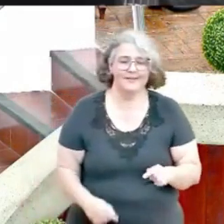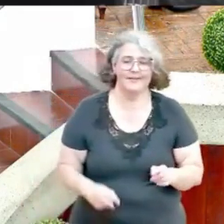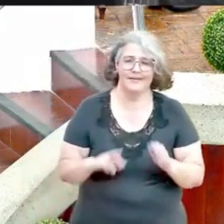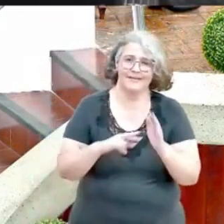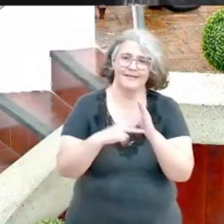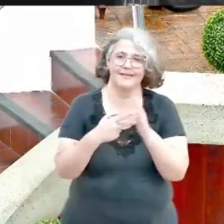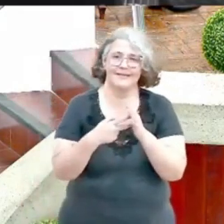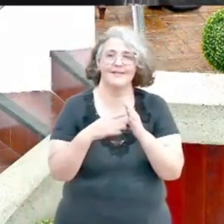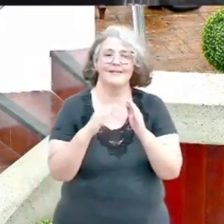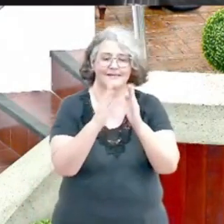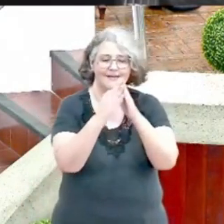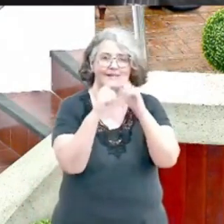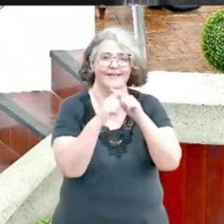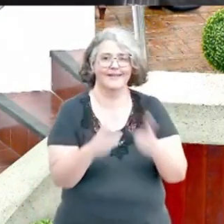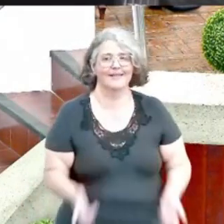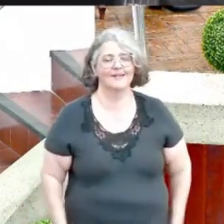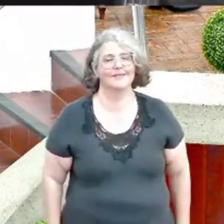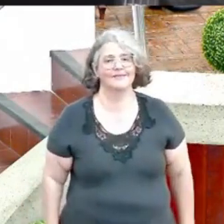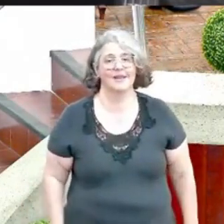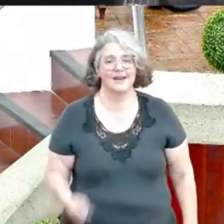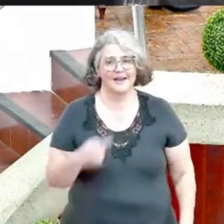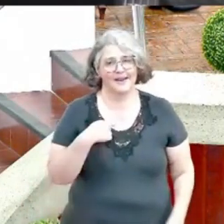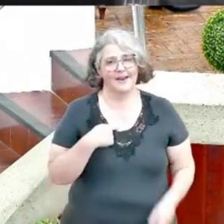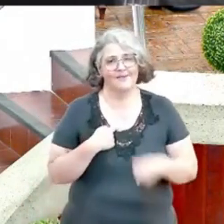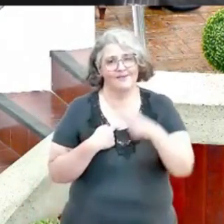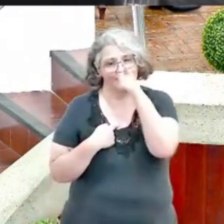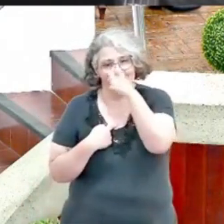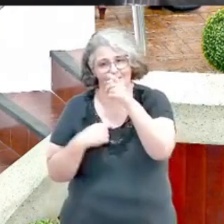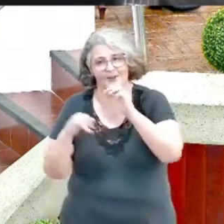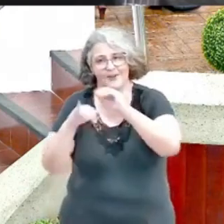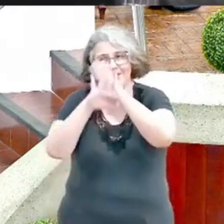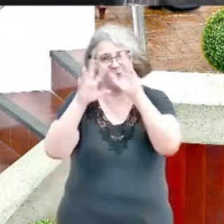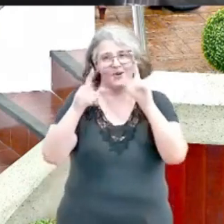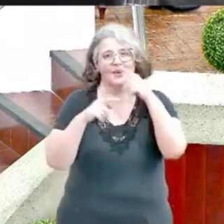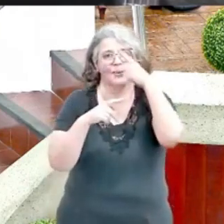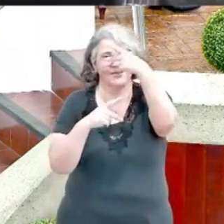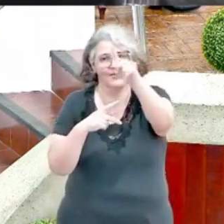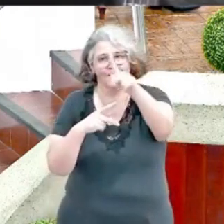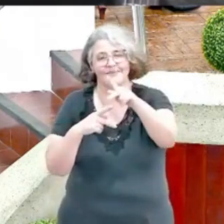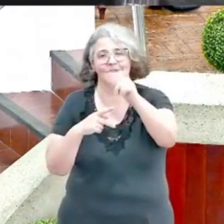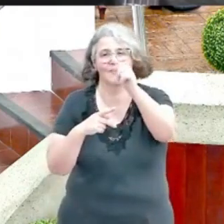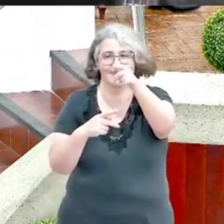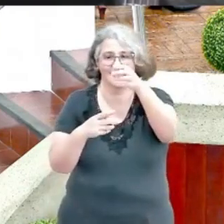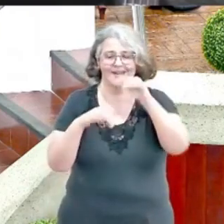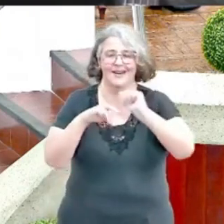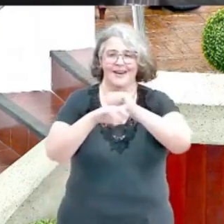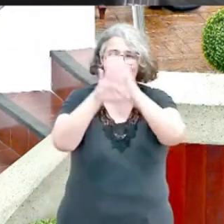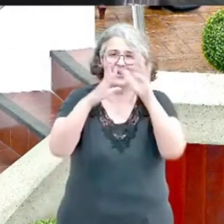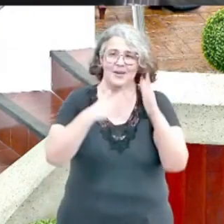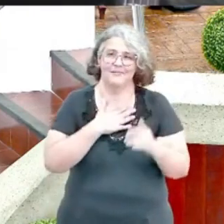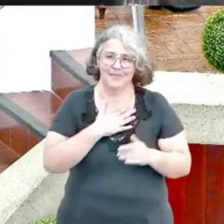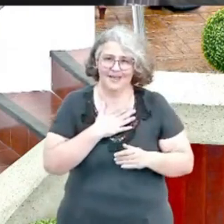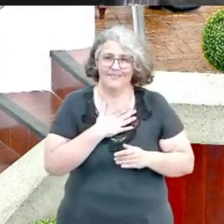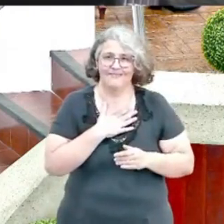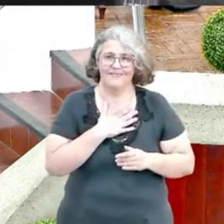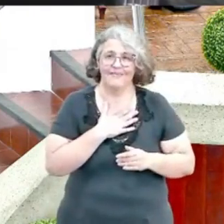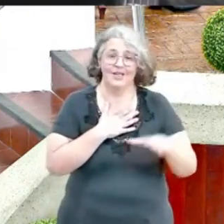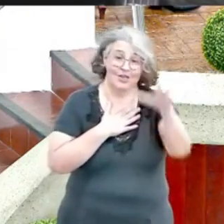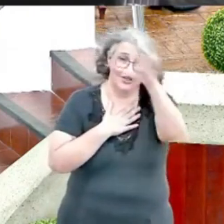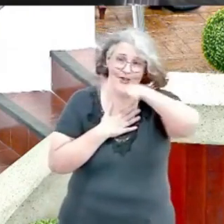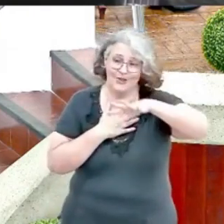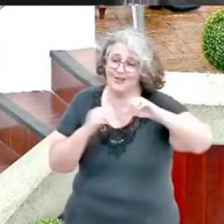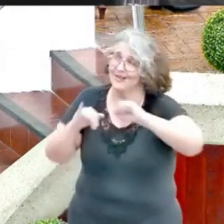sua, você é a minha. Assim como Jerusalém